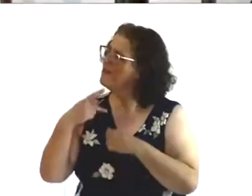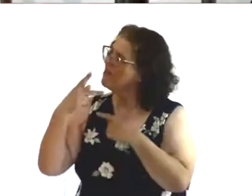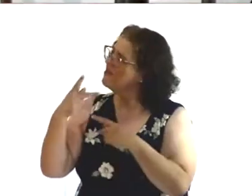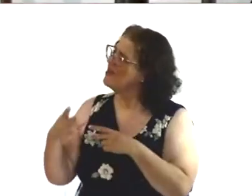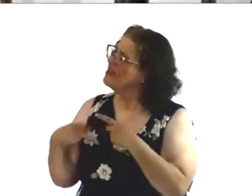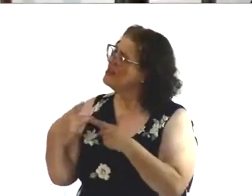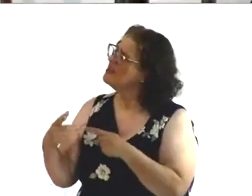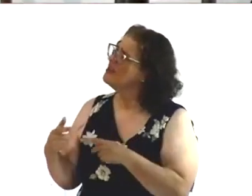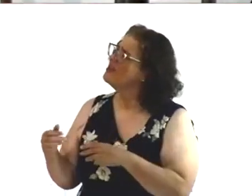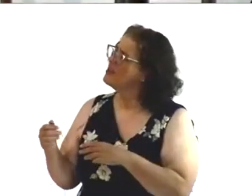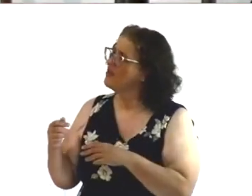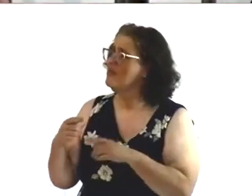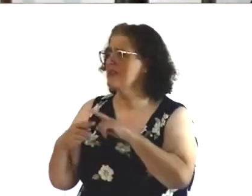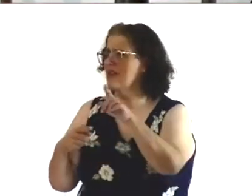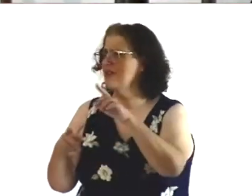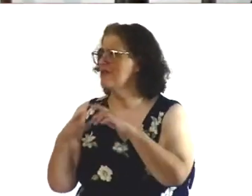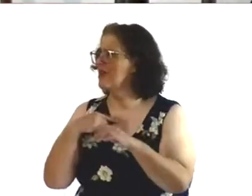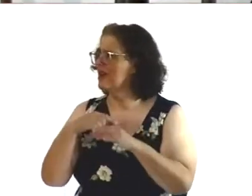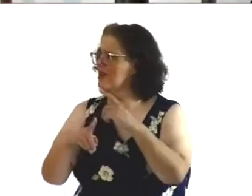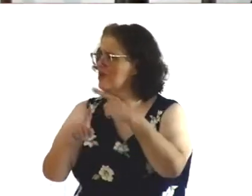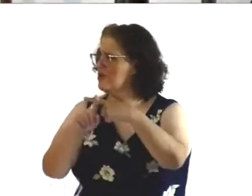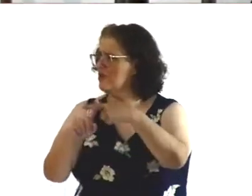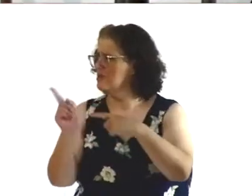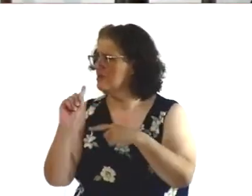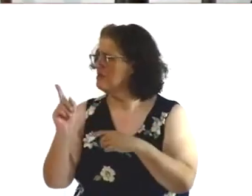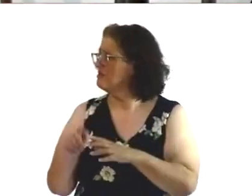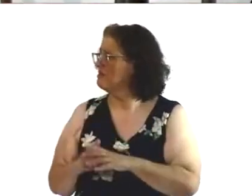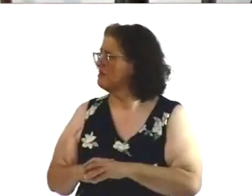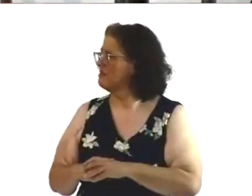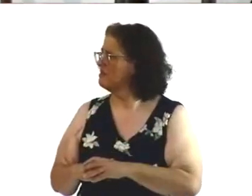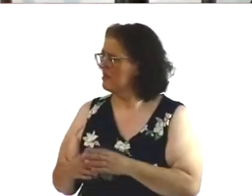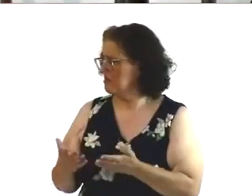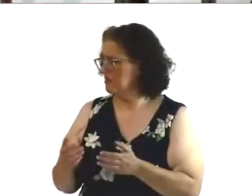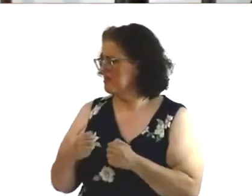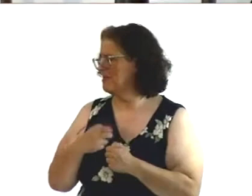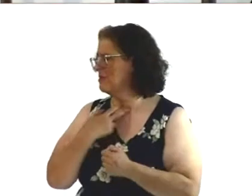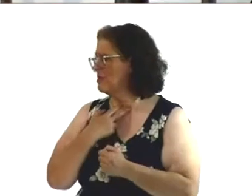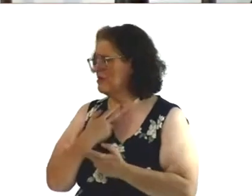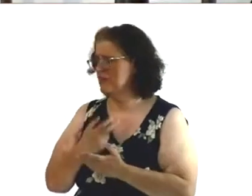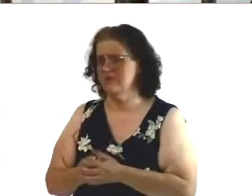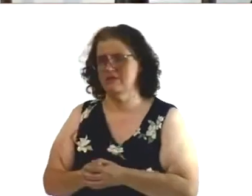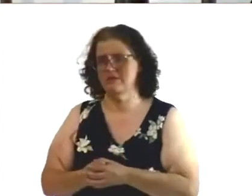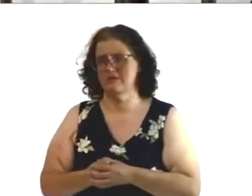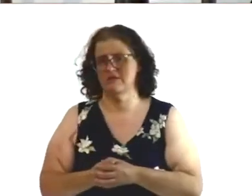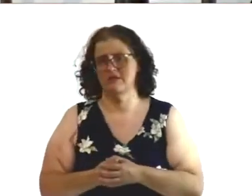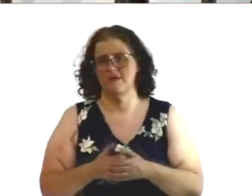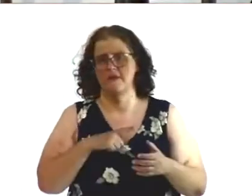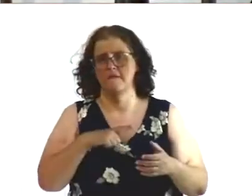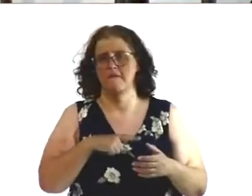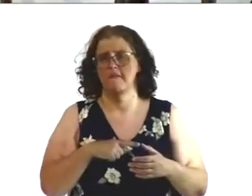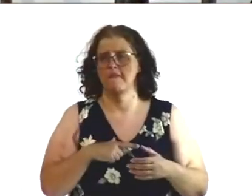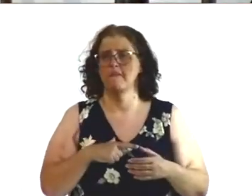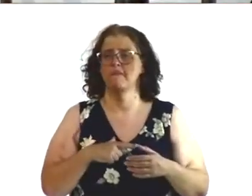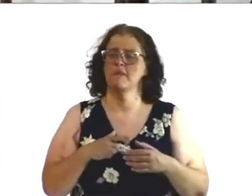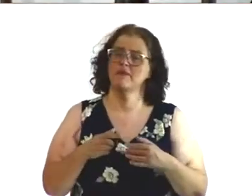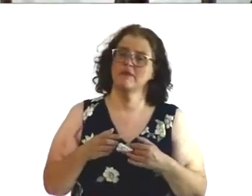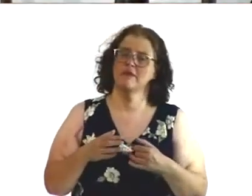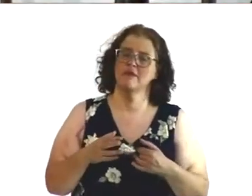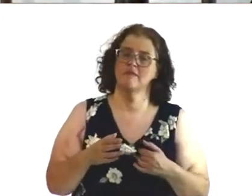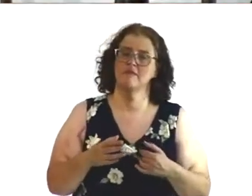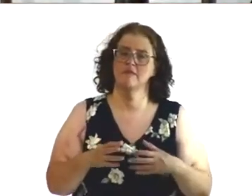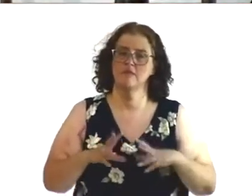uma luta ferrenha contra a pessoa de Jesus. Nós temos os gregos com suas filosofias.